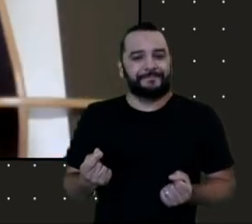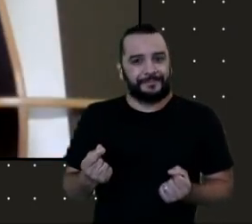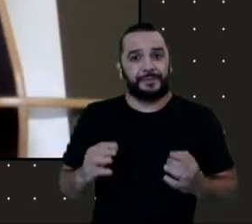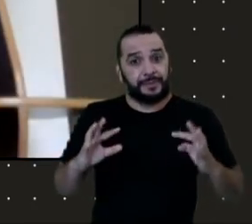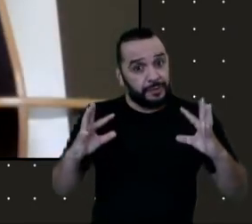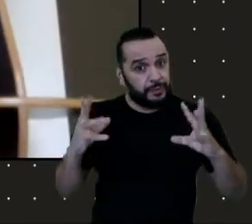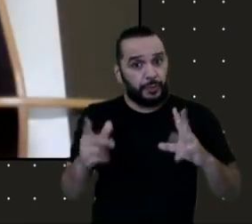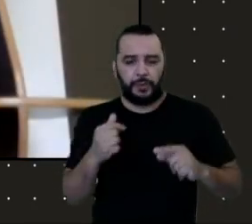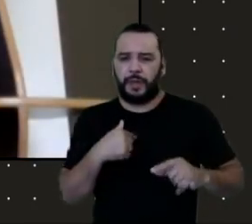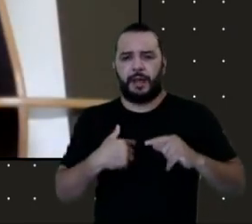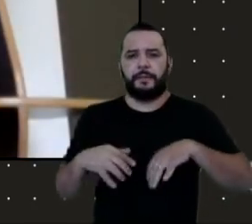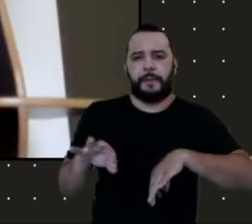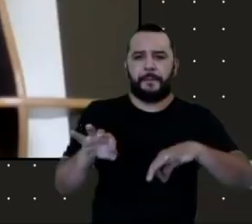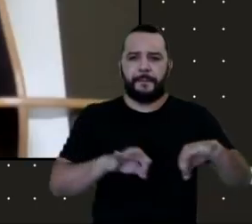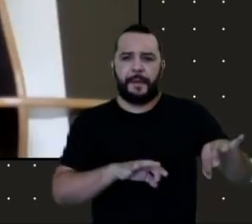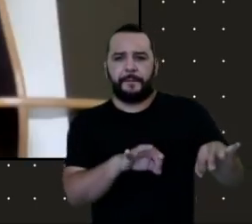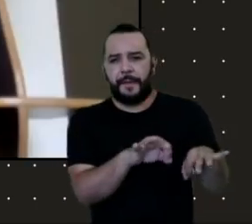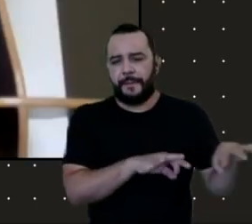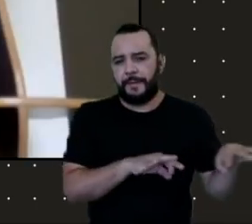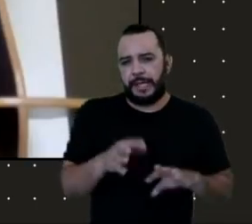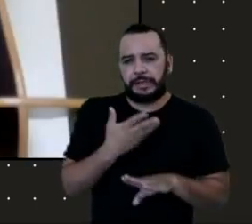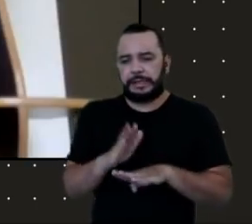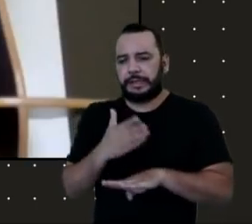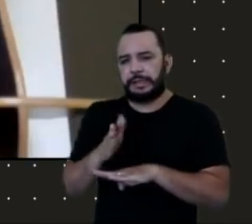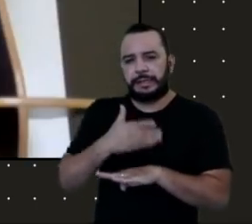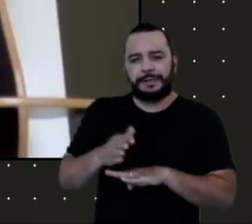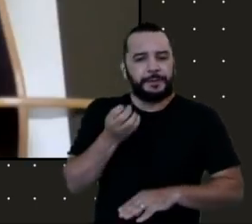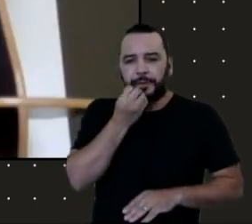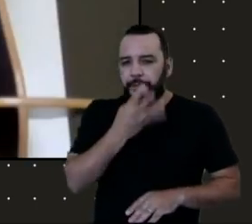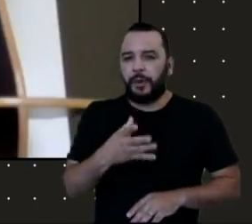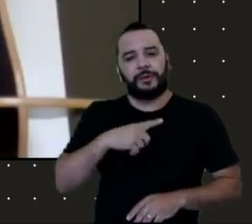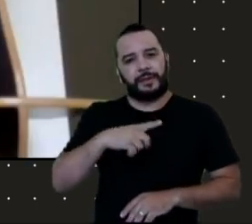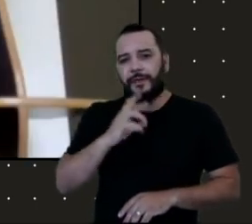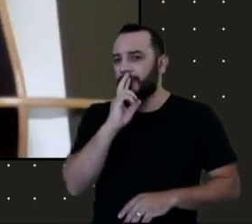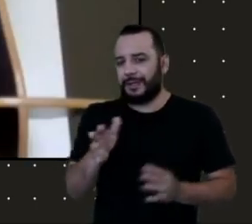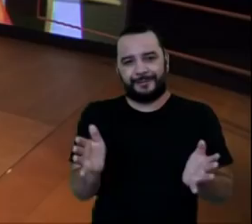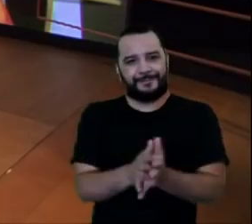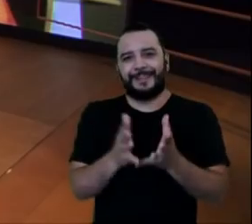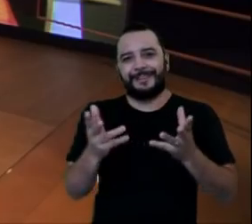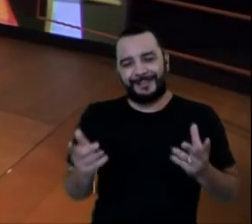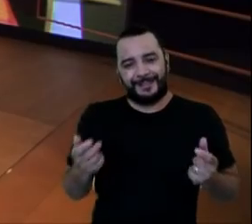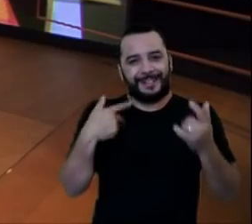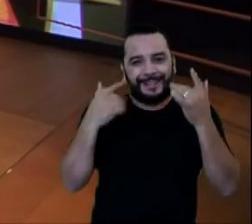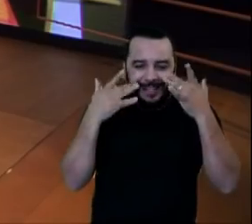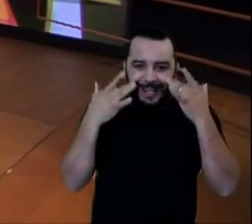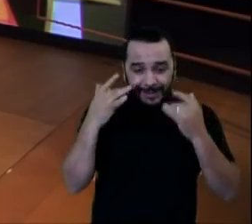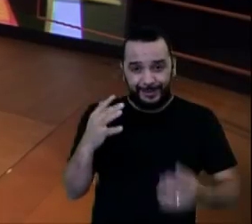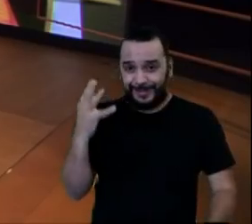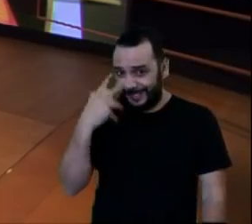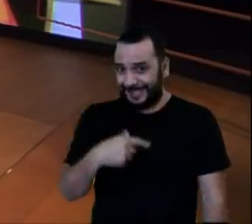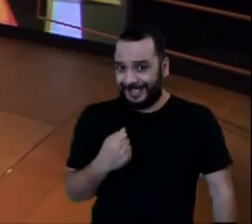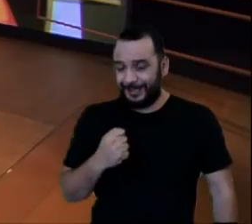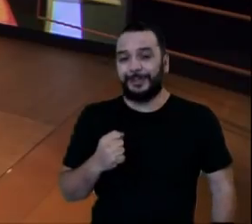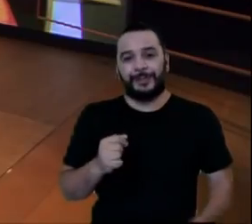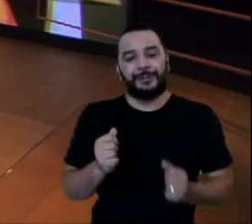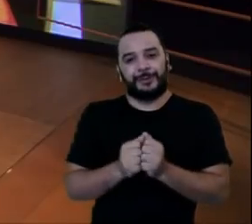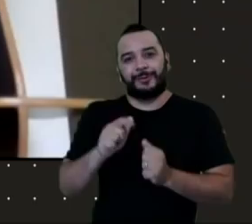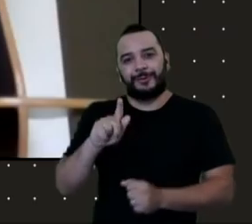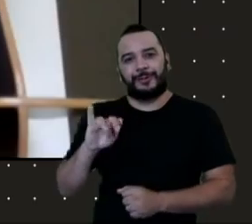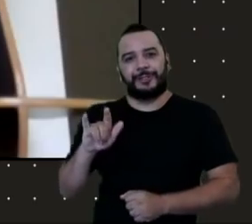é uma colocação de voz diferente. Musical você tem que ter um pouquinho mais de potência de voz. Então, ela foi uma